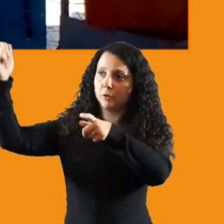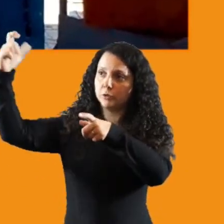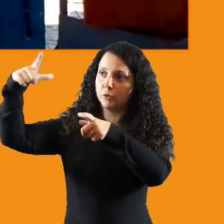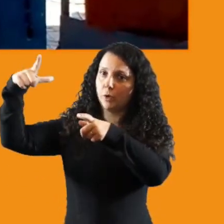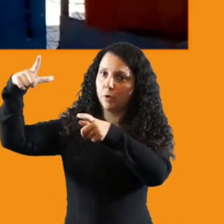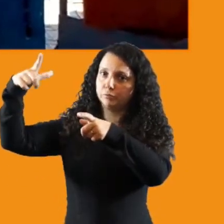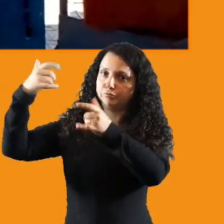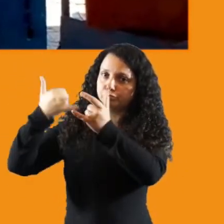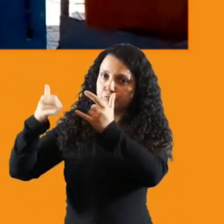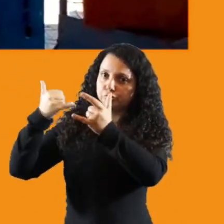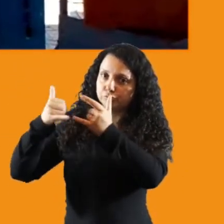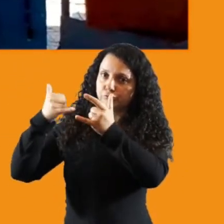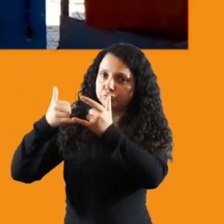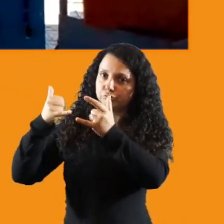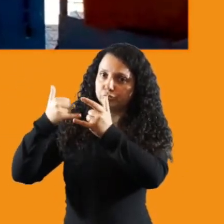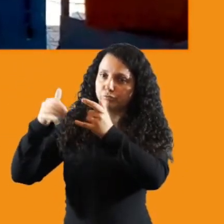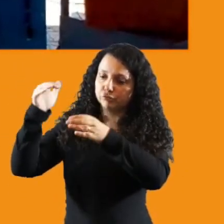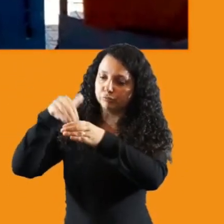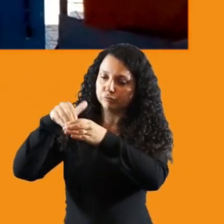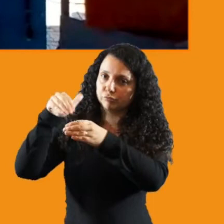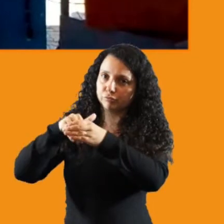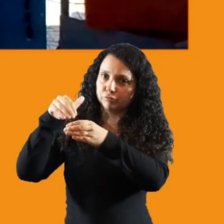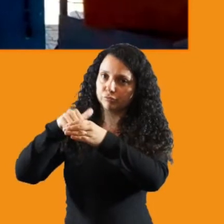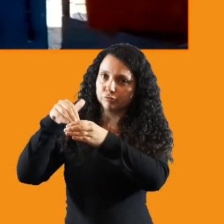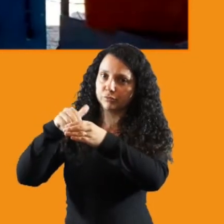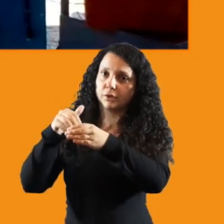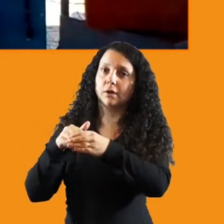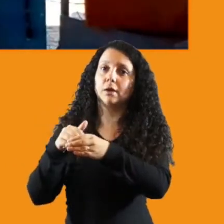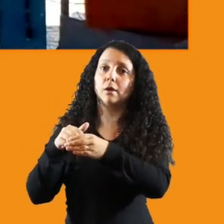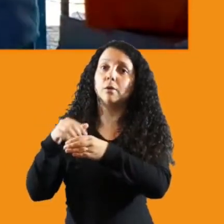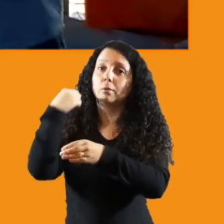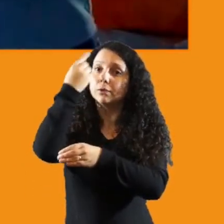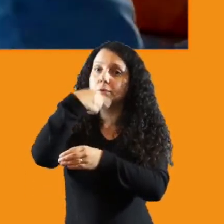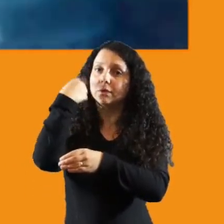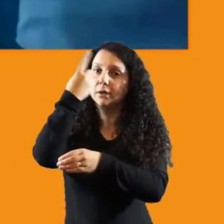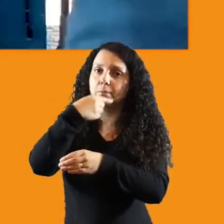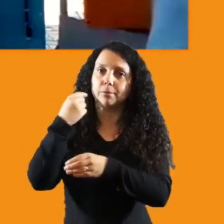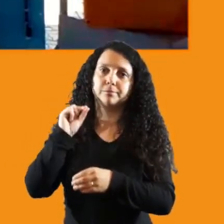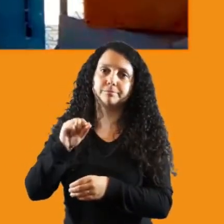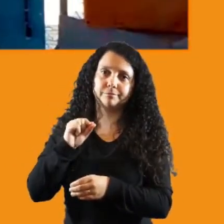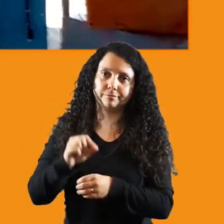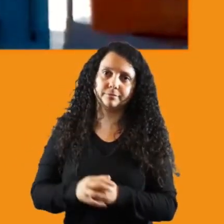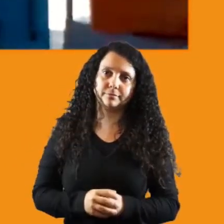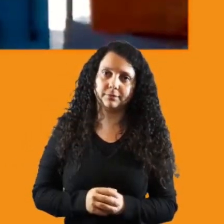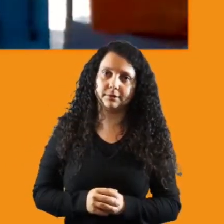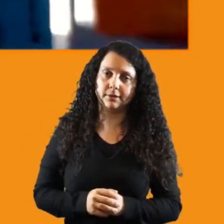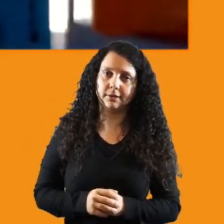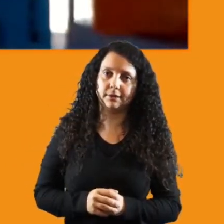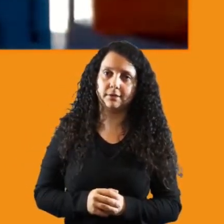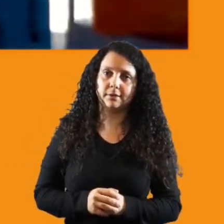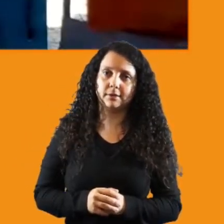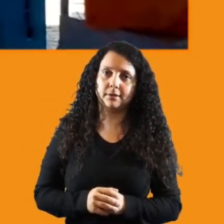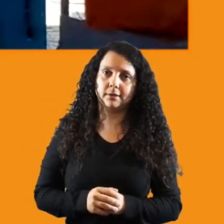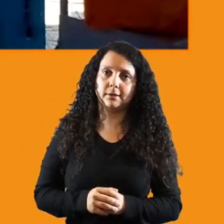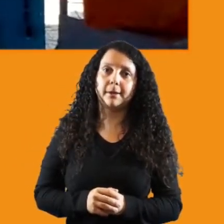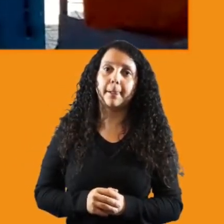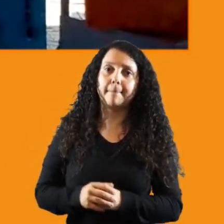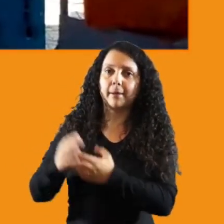Pergunta difícil, né? Desculpa, Potter, não escutei a tua pergunta? Quanto tempo precisa de captação solar